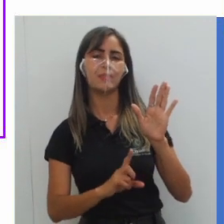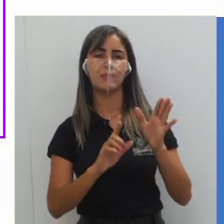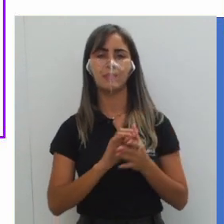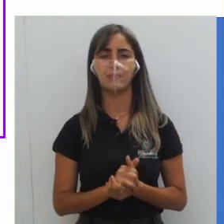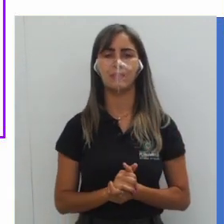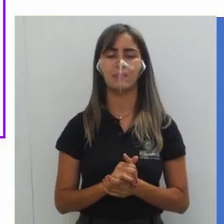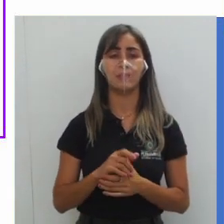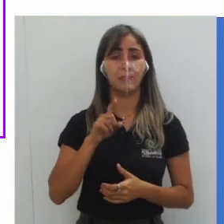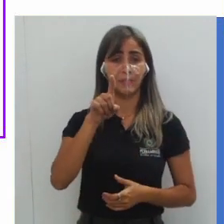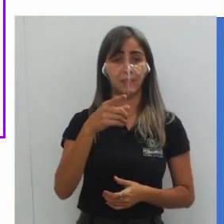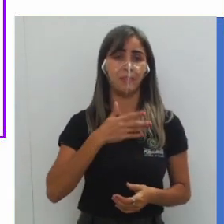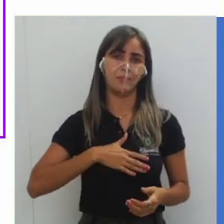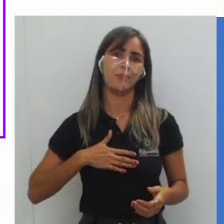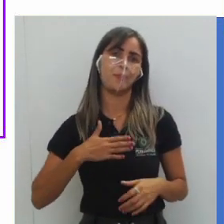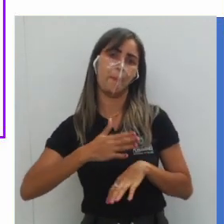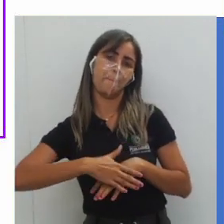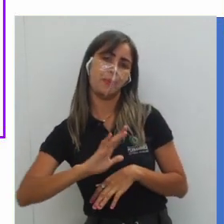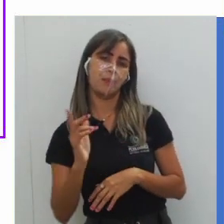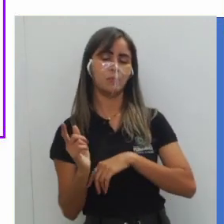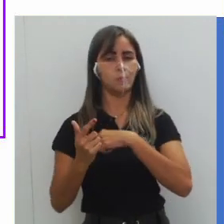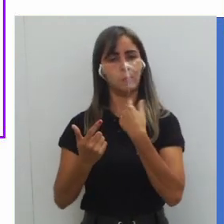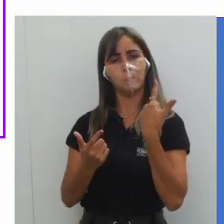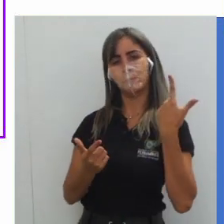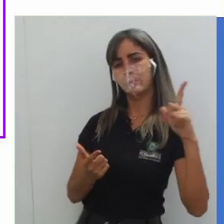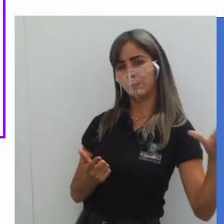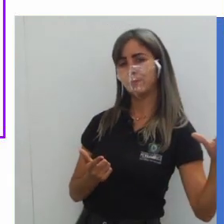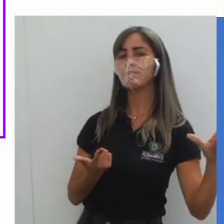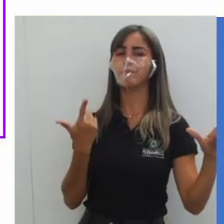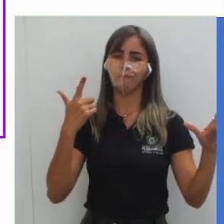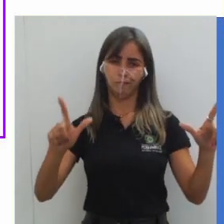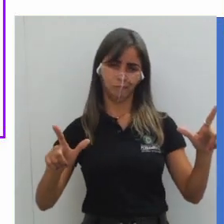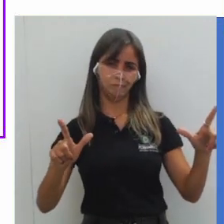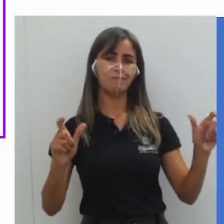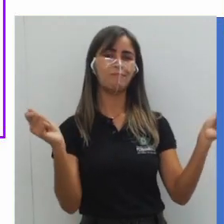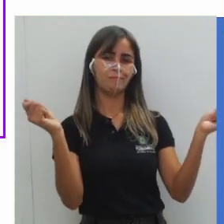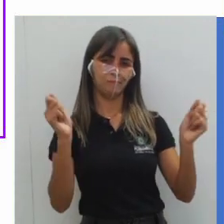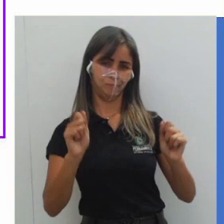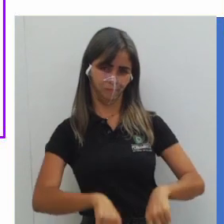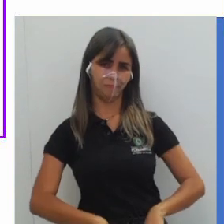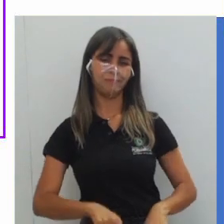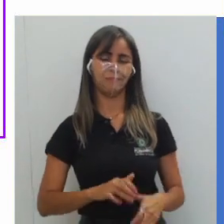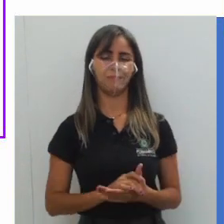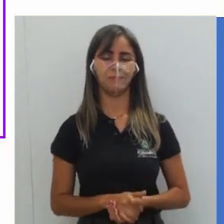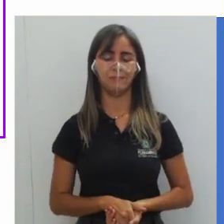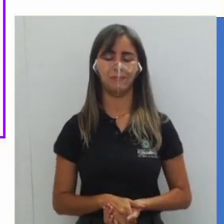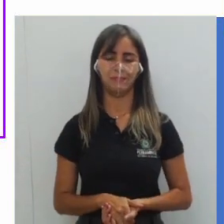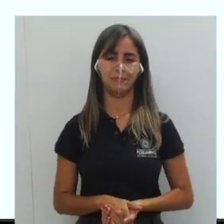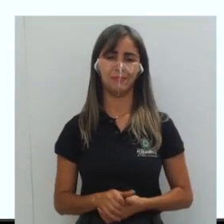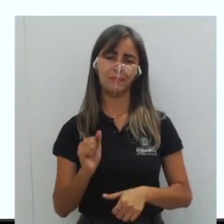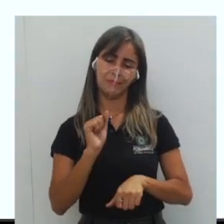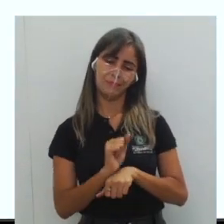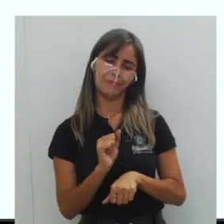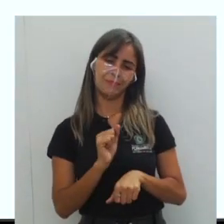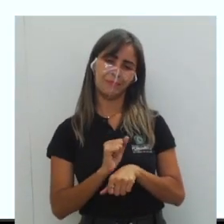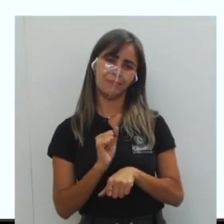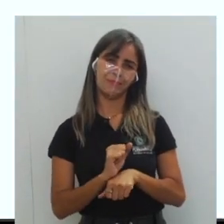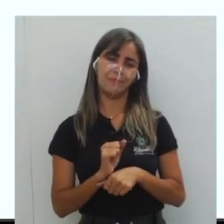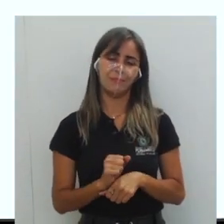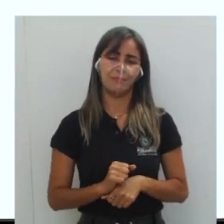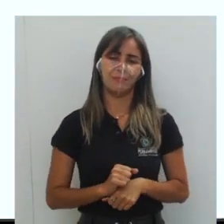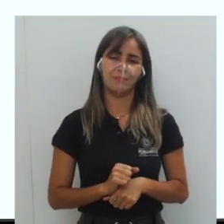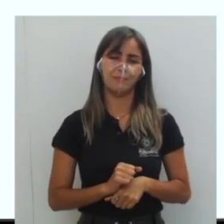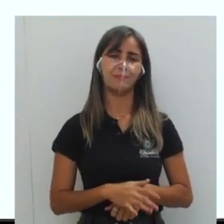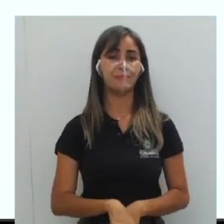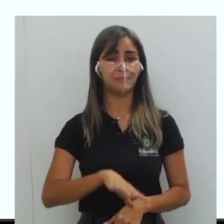inverso disso, caso você goste mais de um que de outro jogo, ok? Então, dá uma